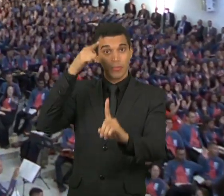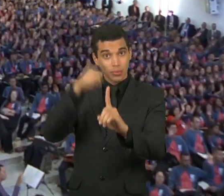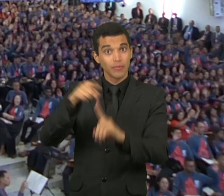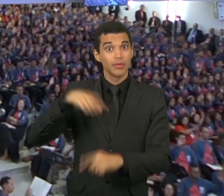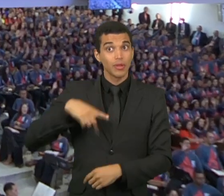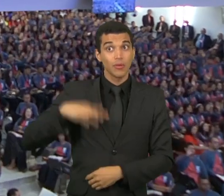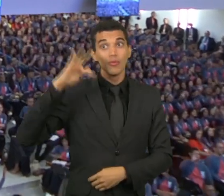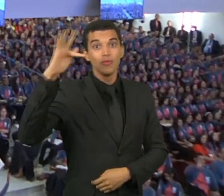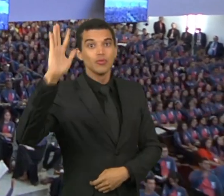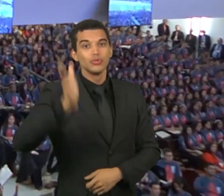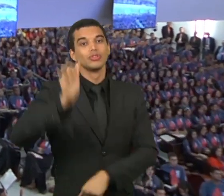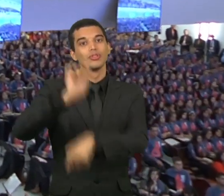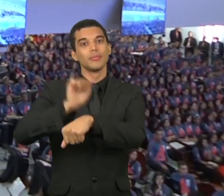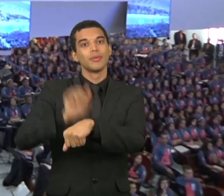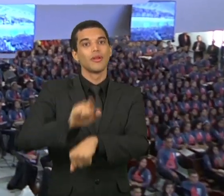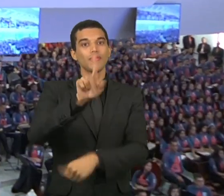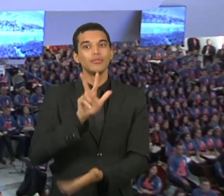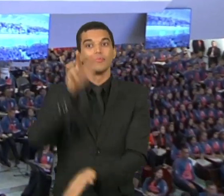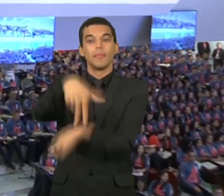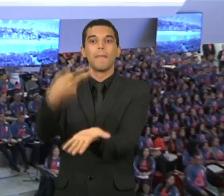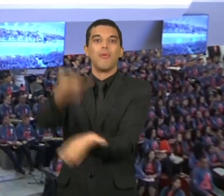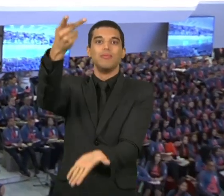esperando.